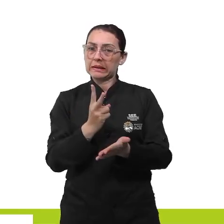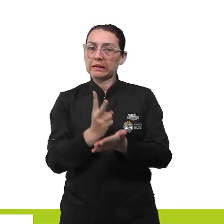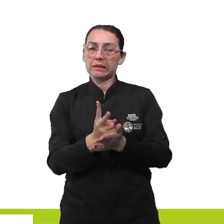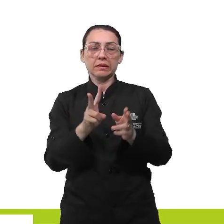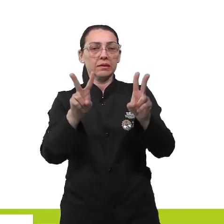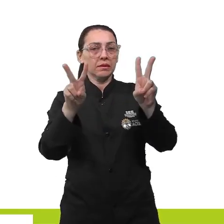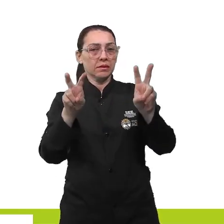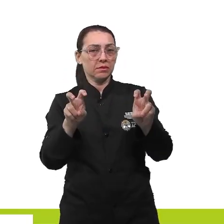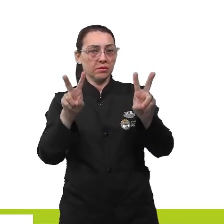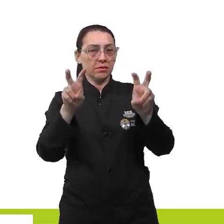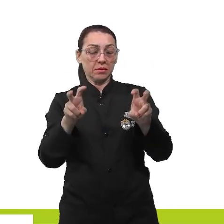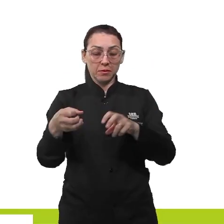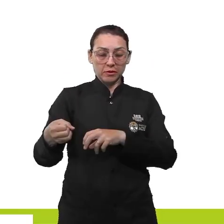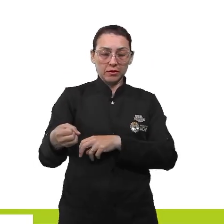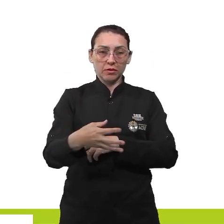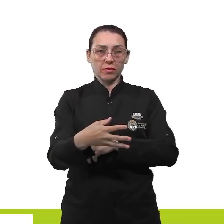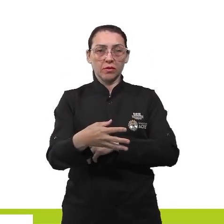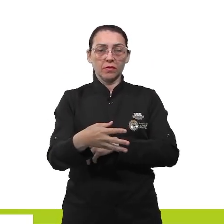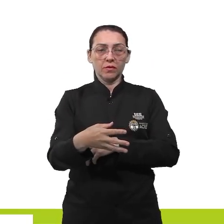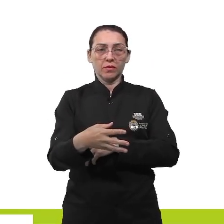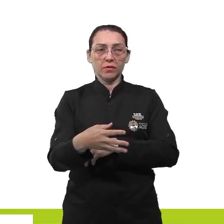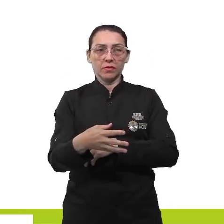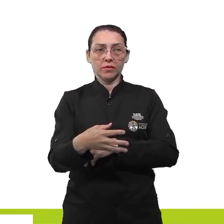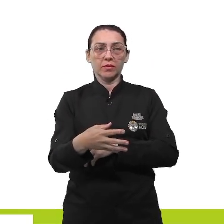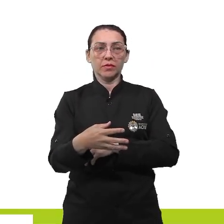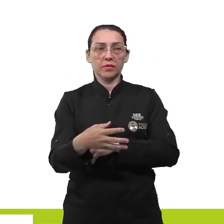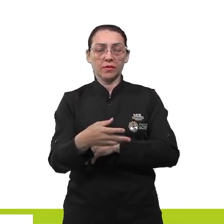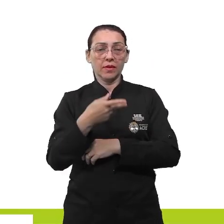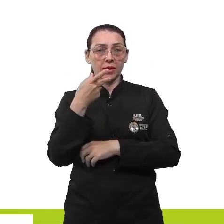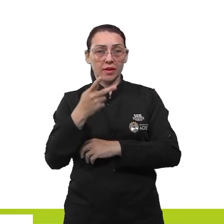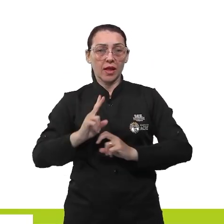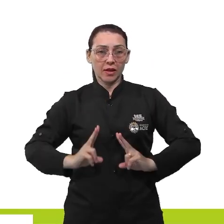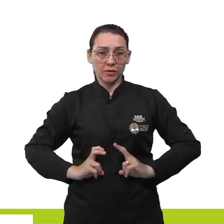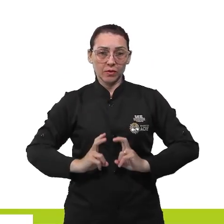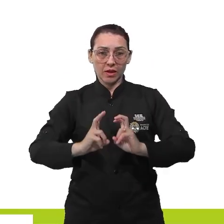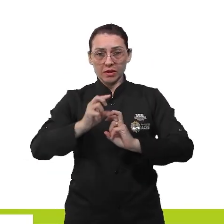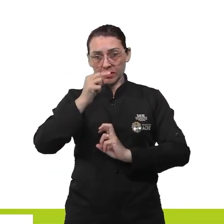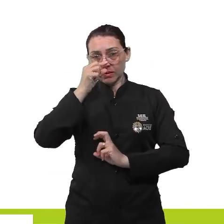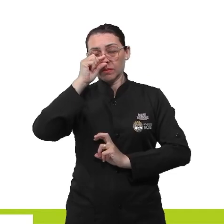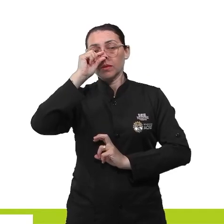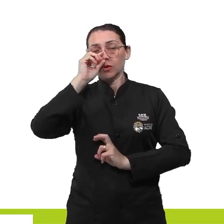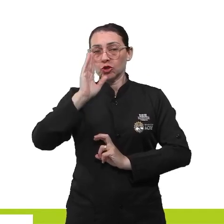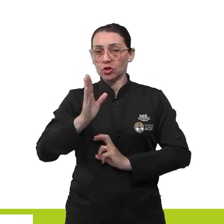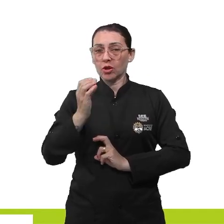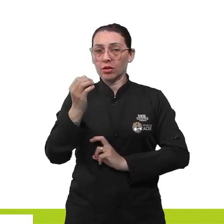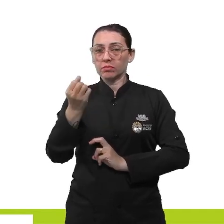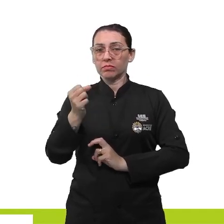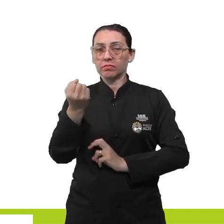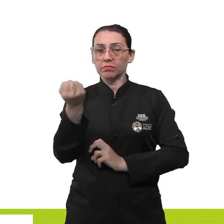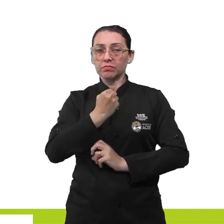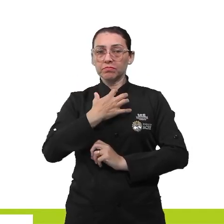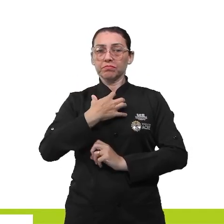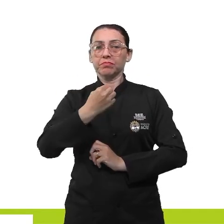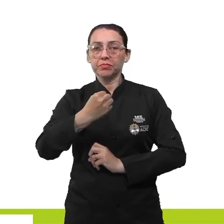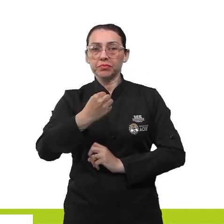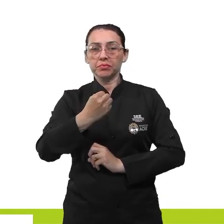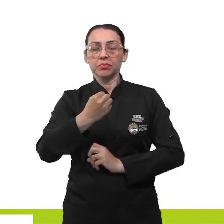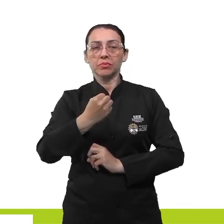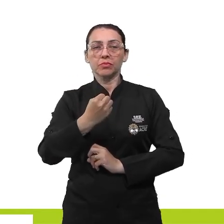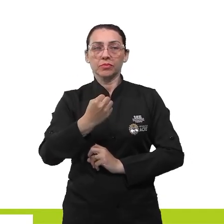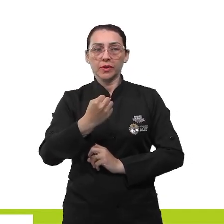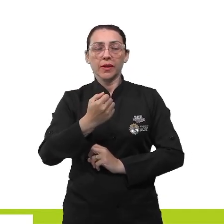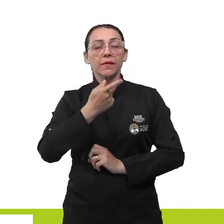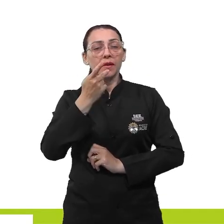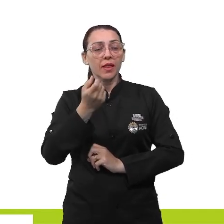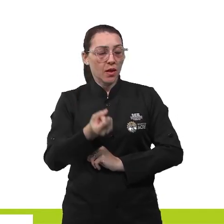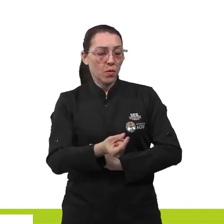temas atuais, né? A questão anterior falava do câncer de mama. Essa daí já fala do suicídio. Então, fala